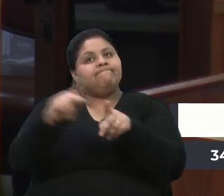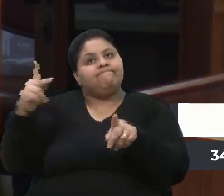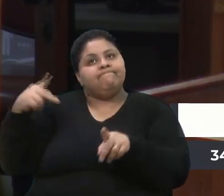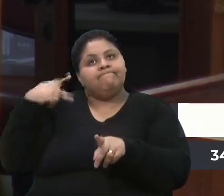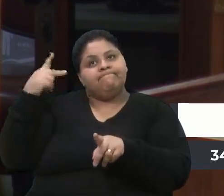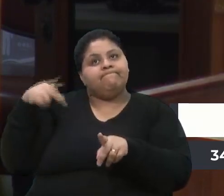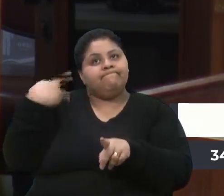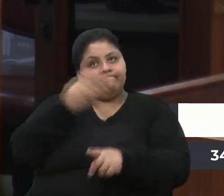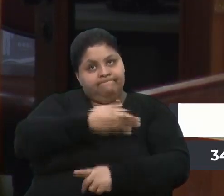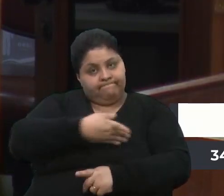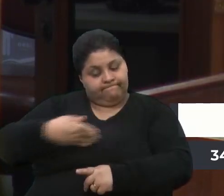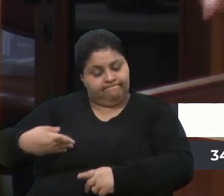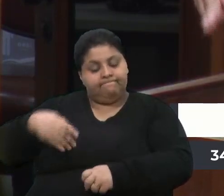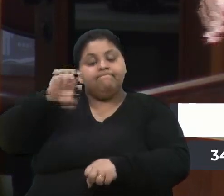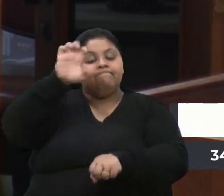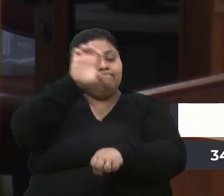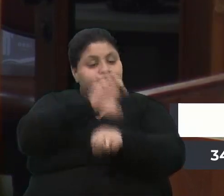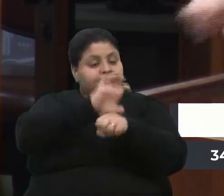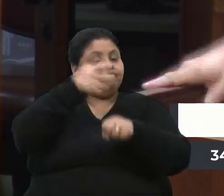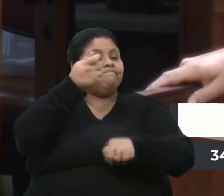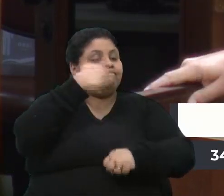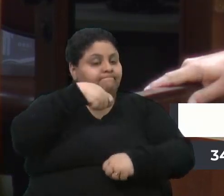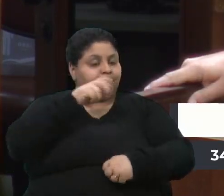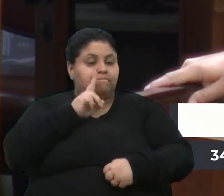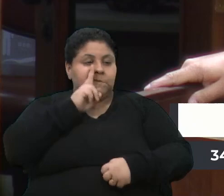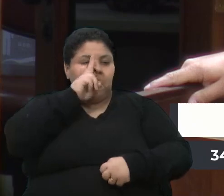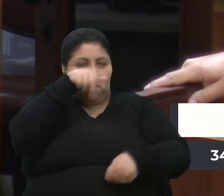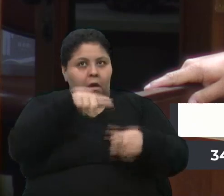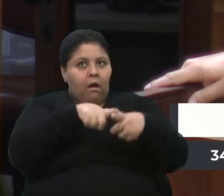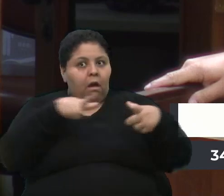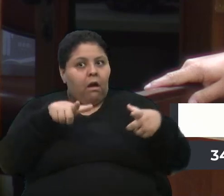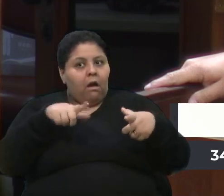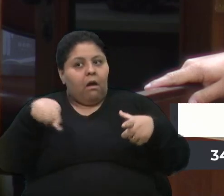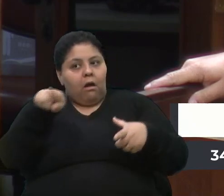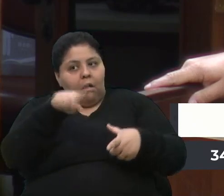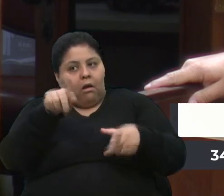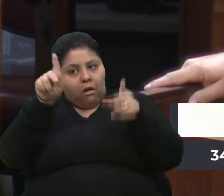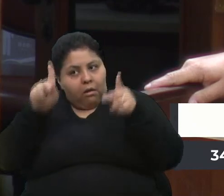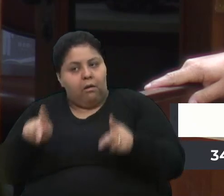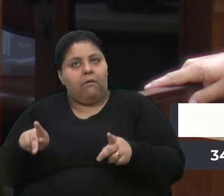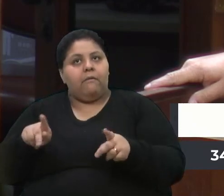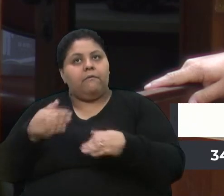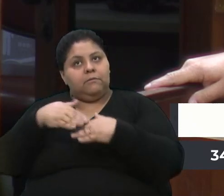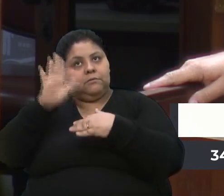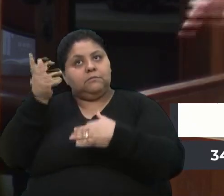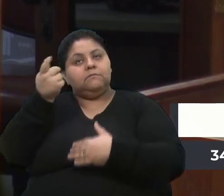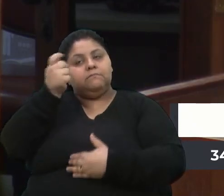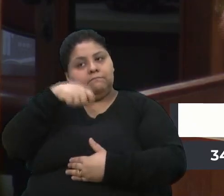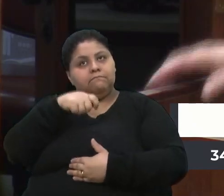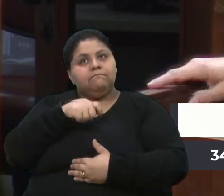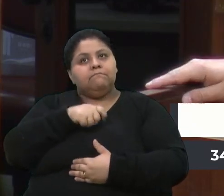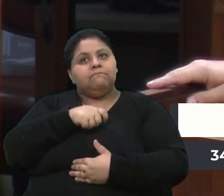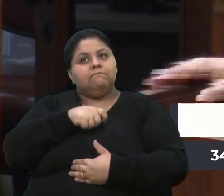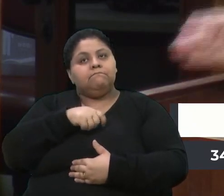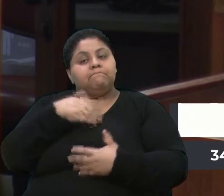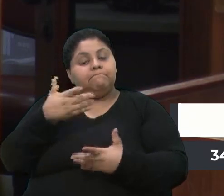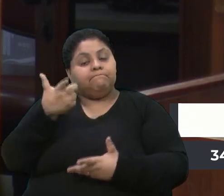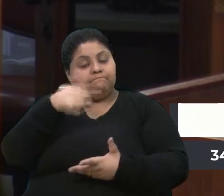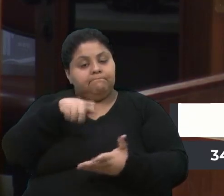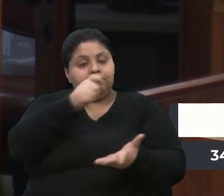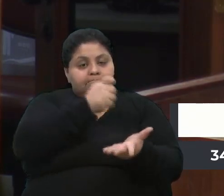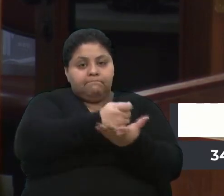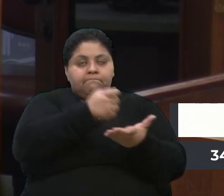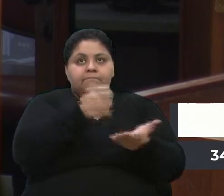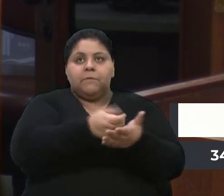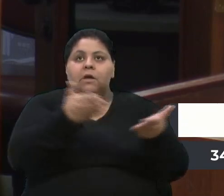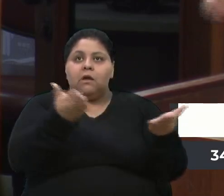pública de um Estado que precisa ser forte e grande para essas pessoas, as que mais precisam. Então, eu queria fazer esse registro. Eu